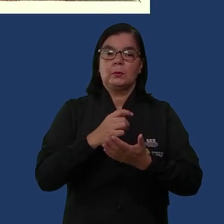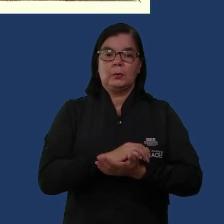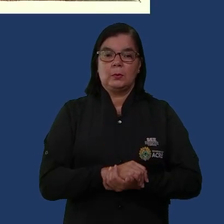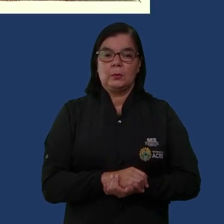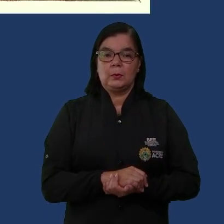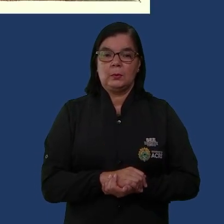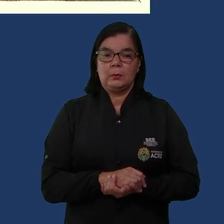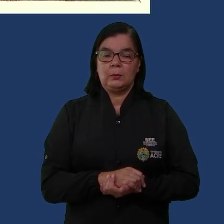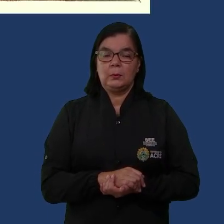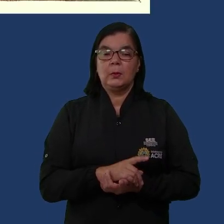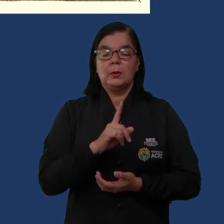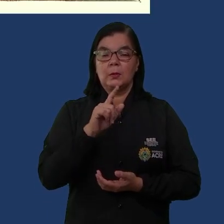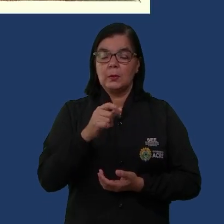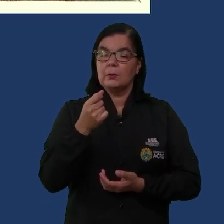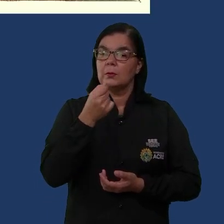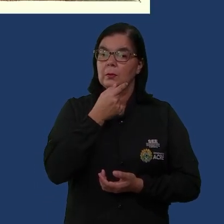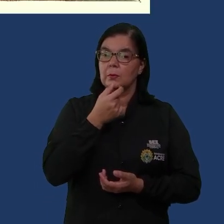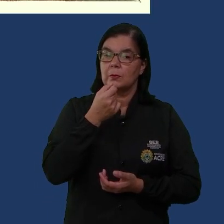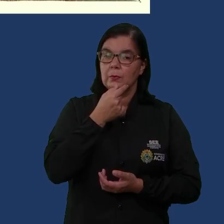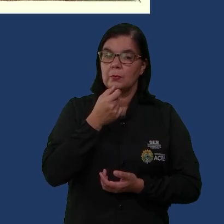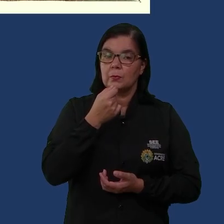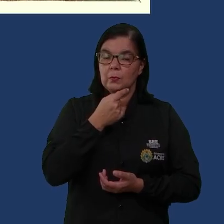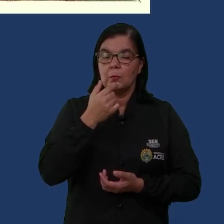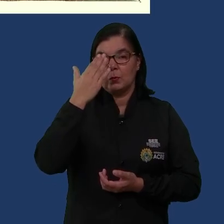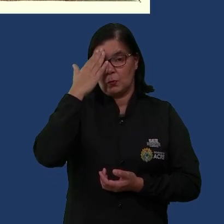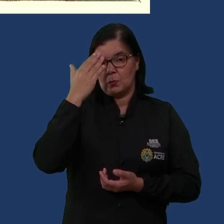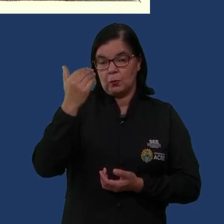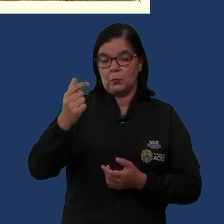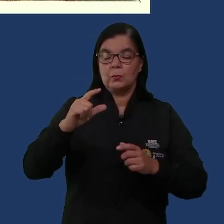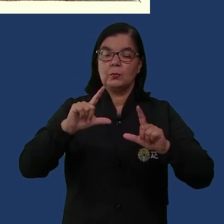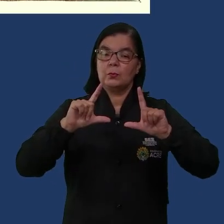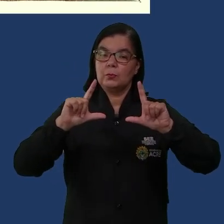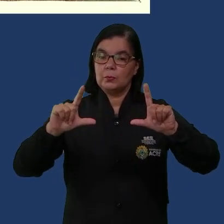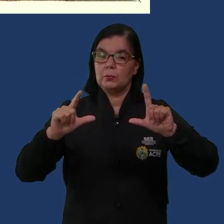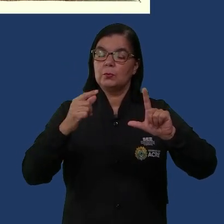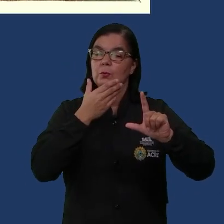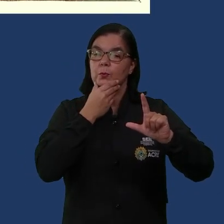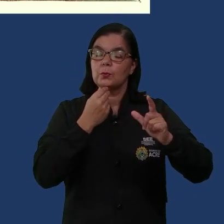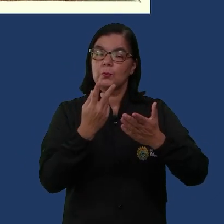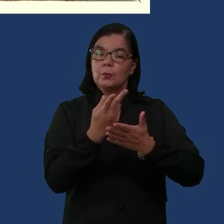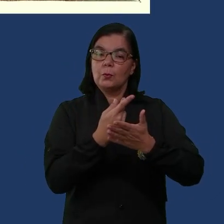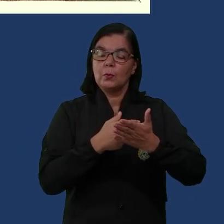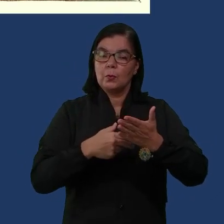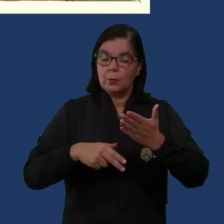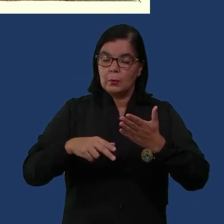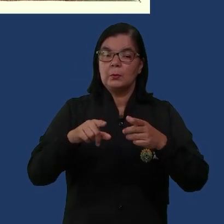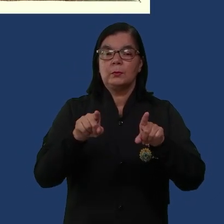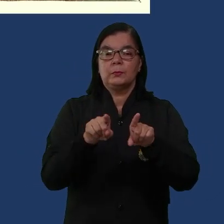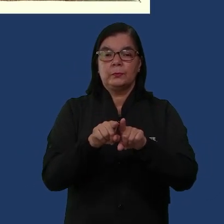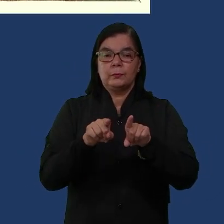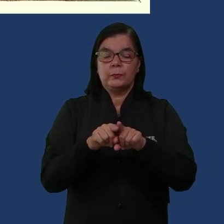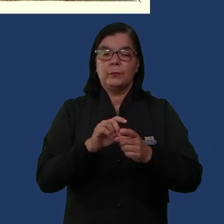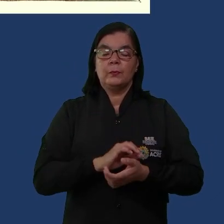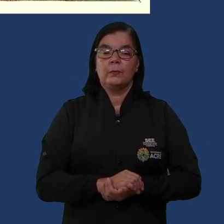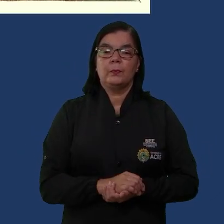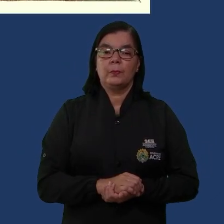ela é uma paródia com um famoso quadro, né, do pintor holandês,